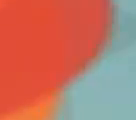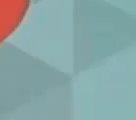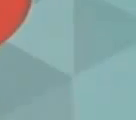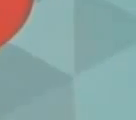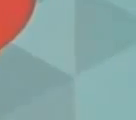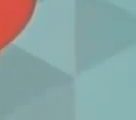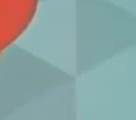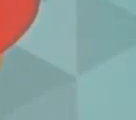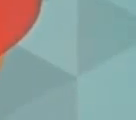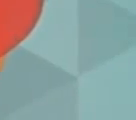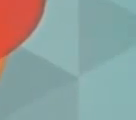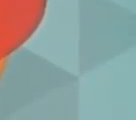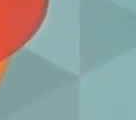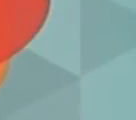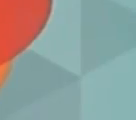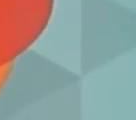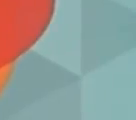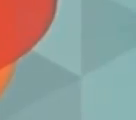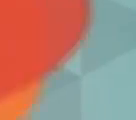federal.